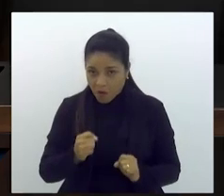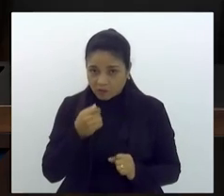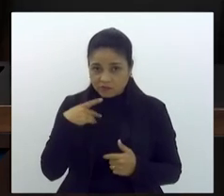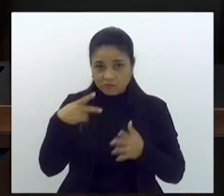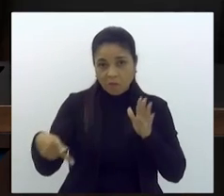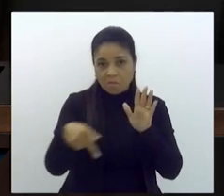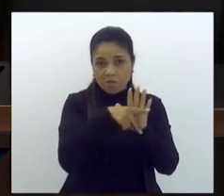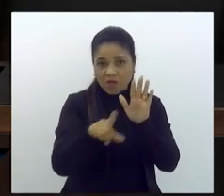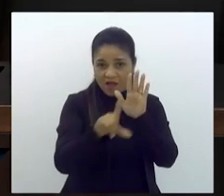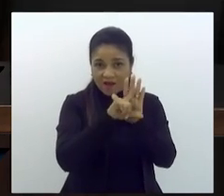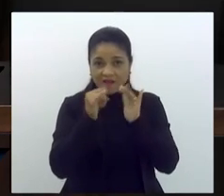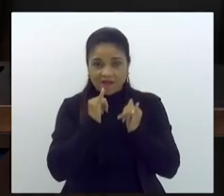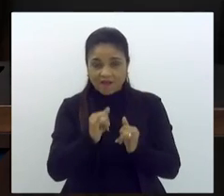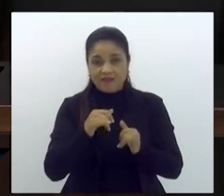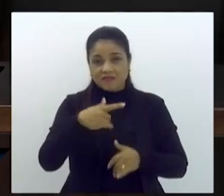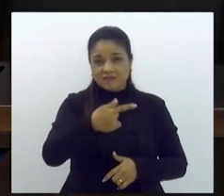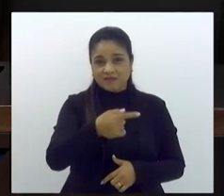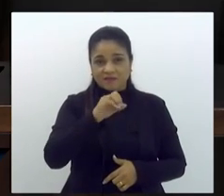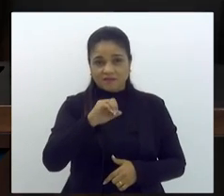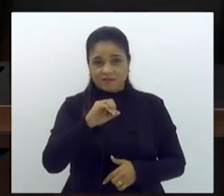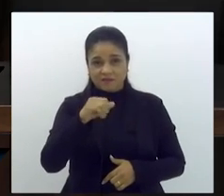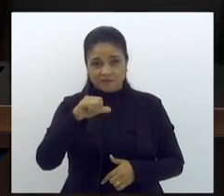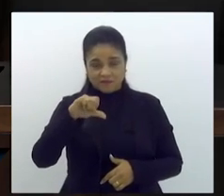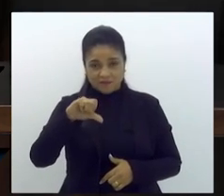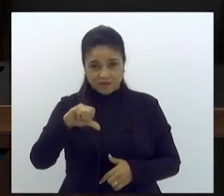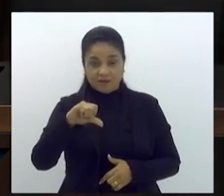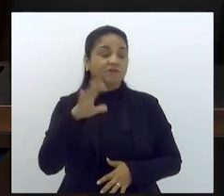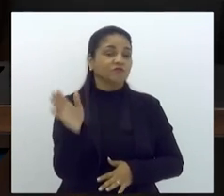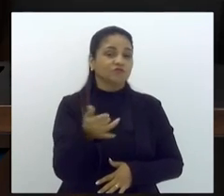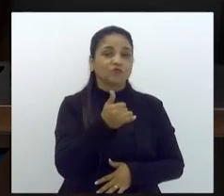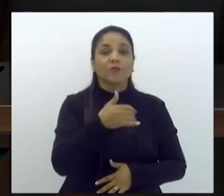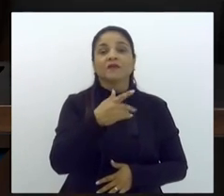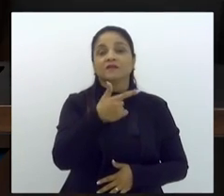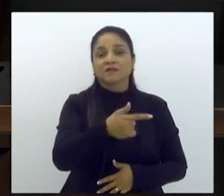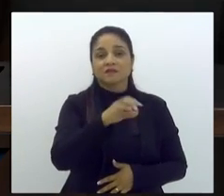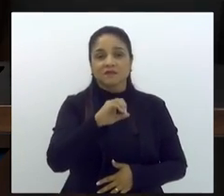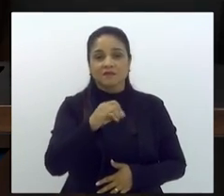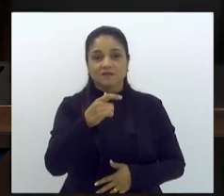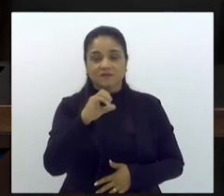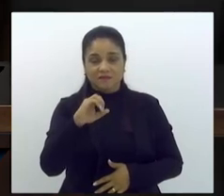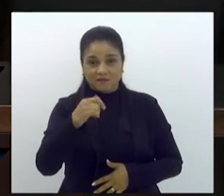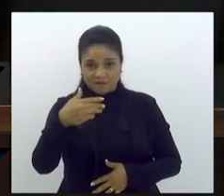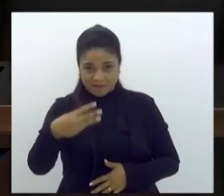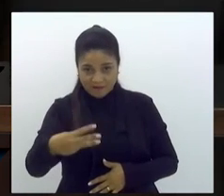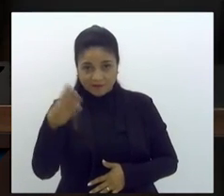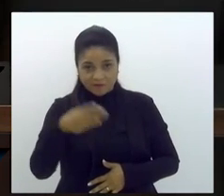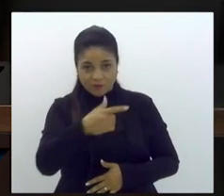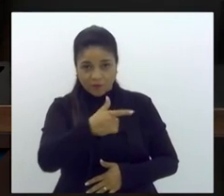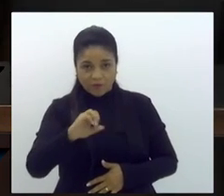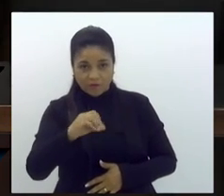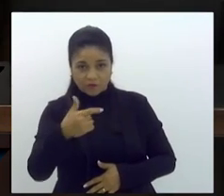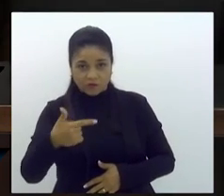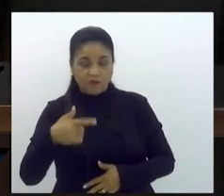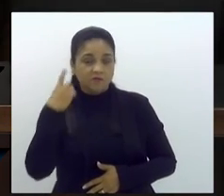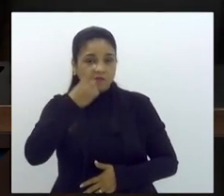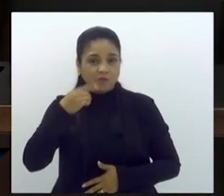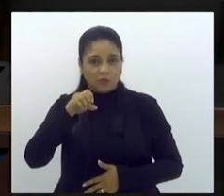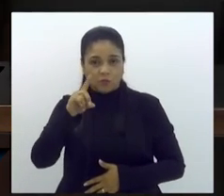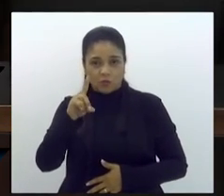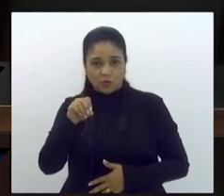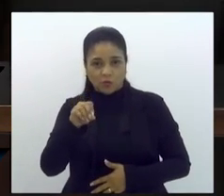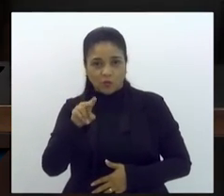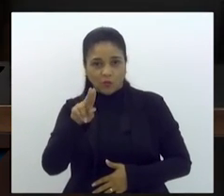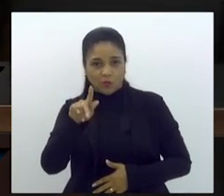anuncia o projeto de lei número 709 703 de 2023 de autoria dos deputados Douglas ruas e